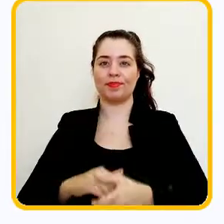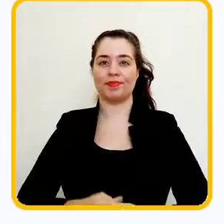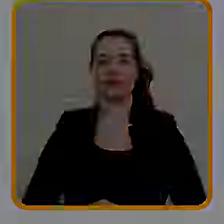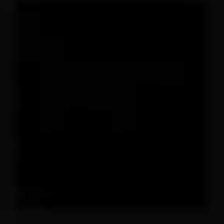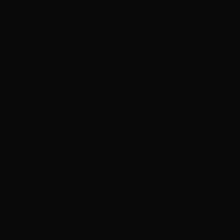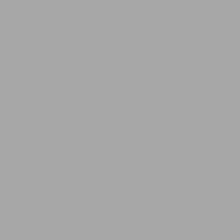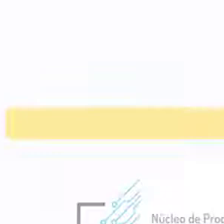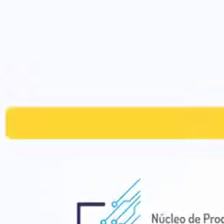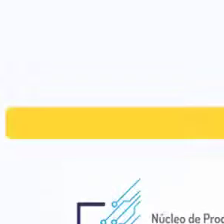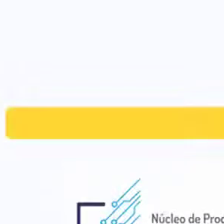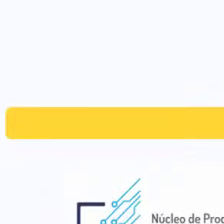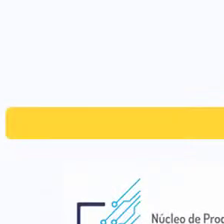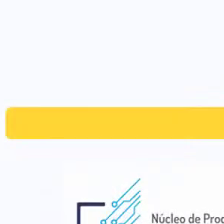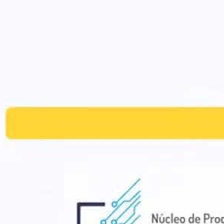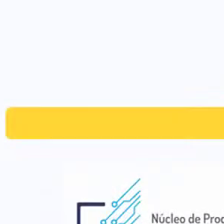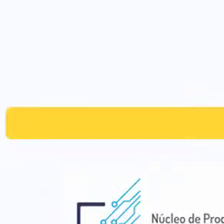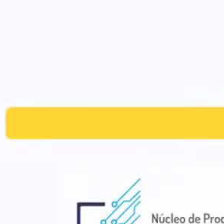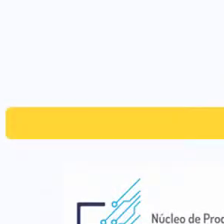aqui